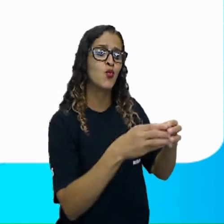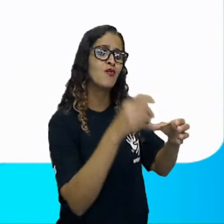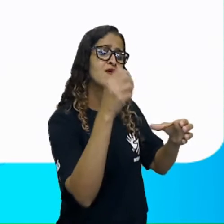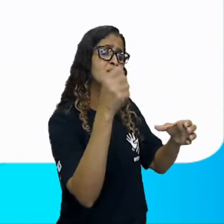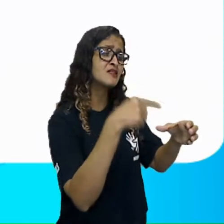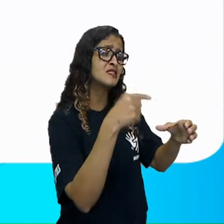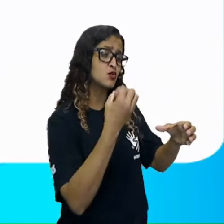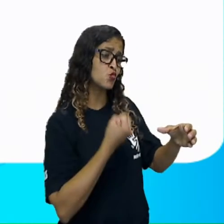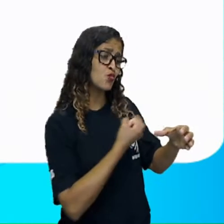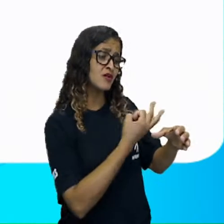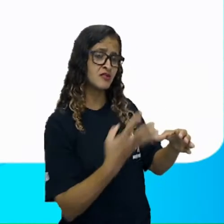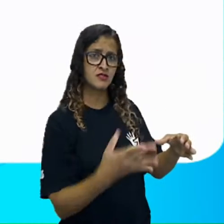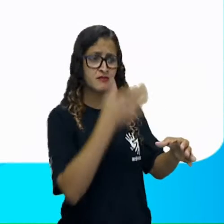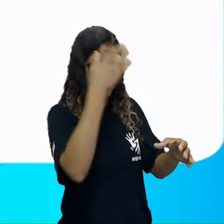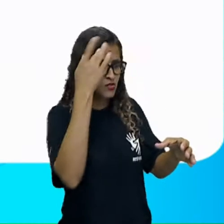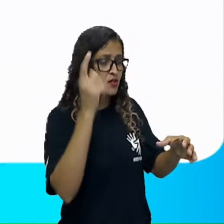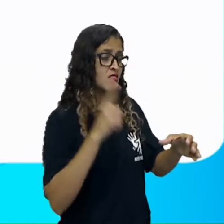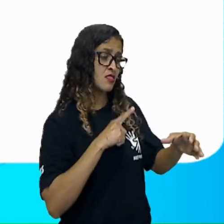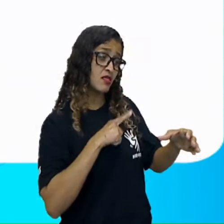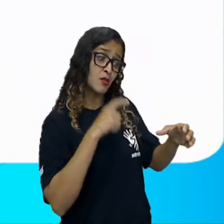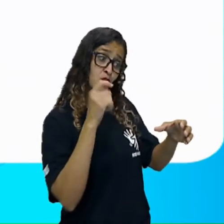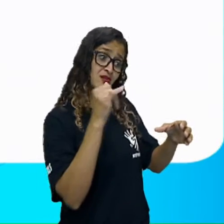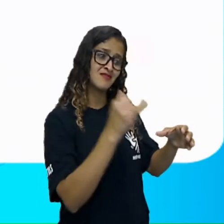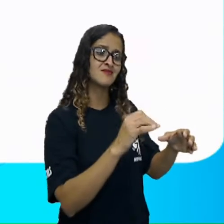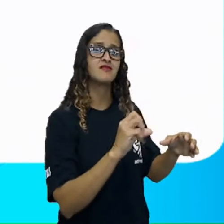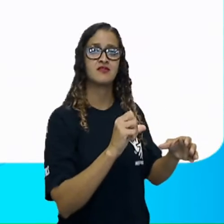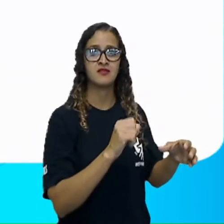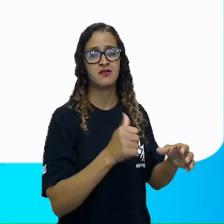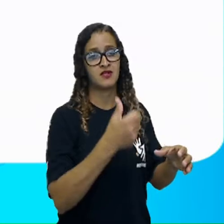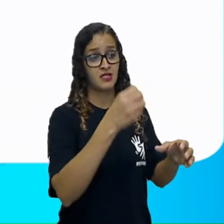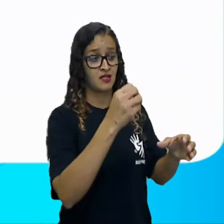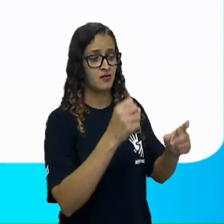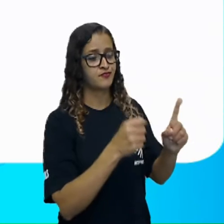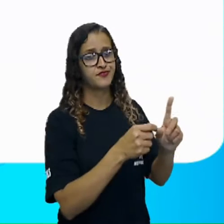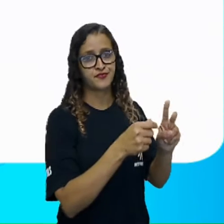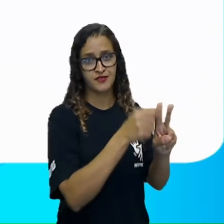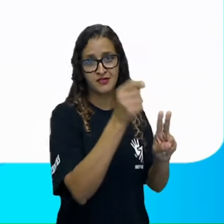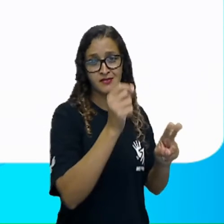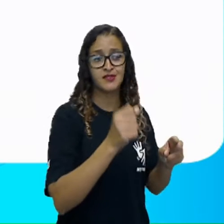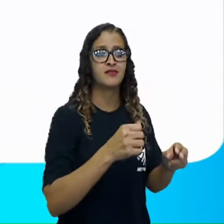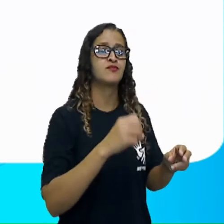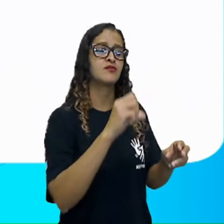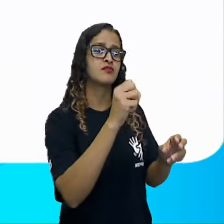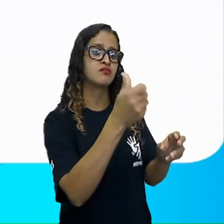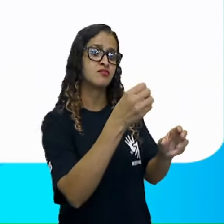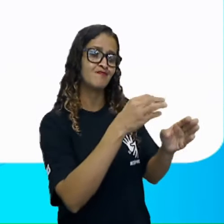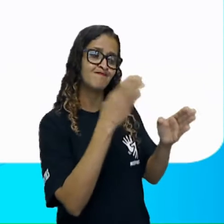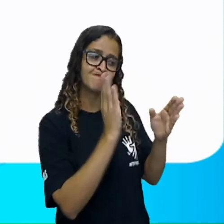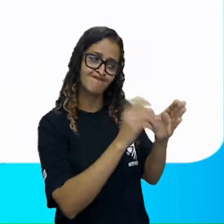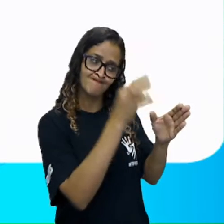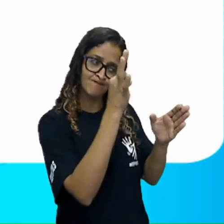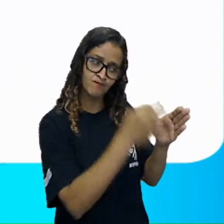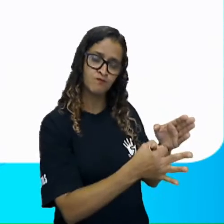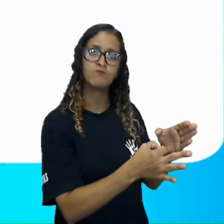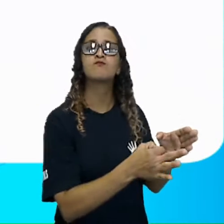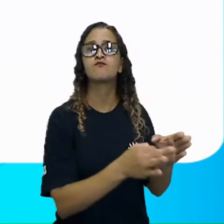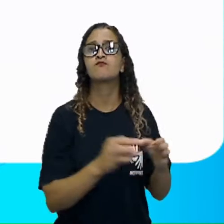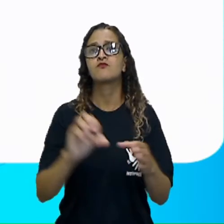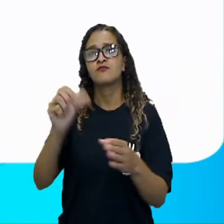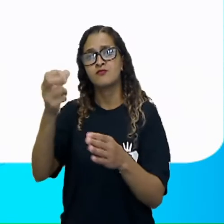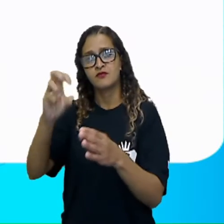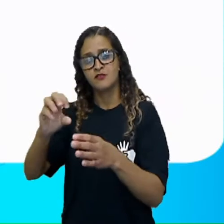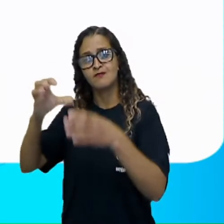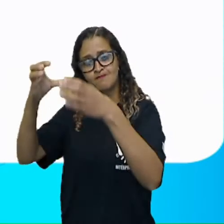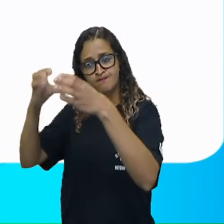um conjunto. Dezena, uma quinzena, dúzia, né? E por